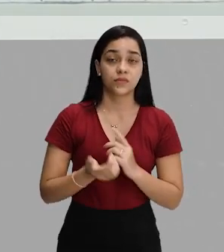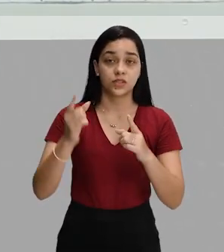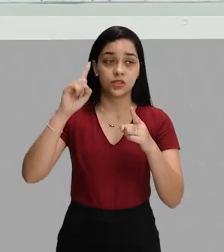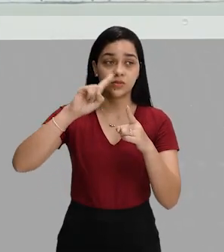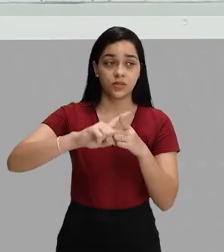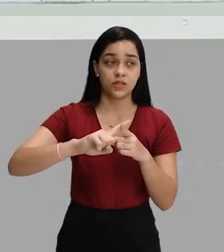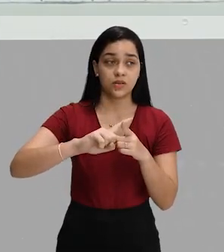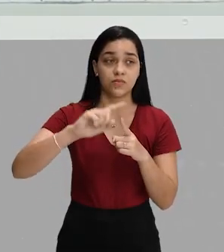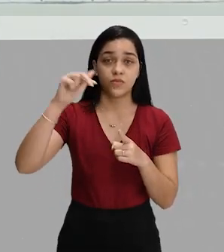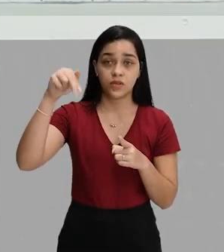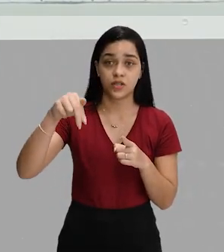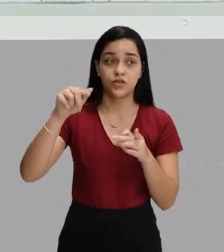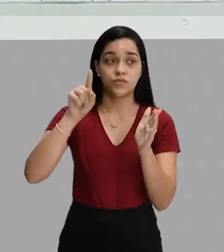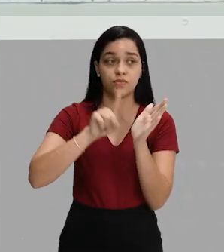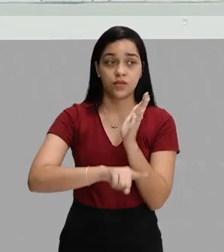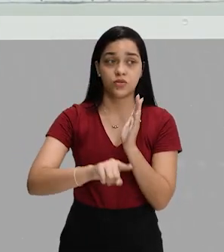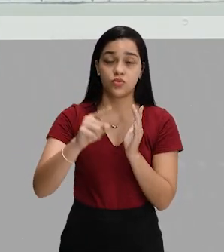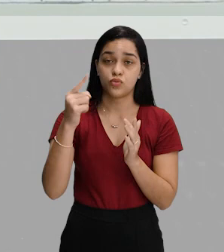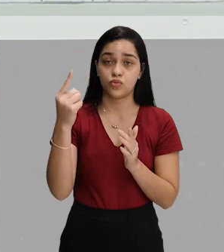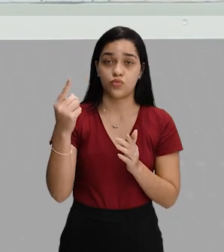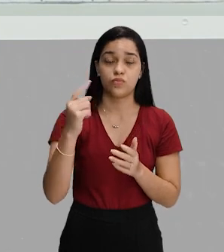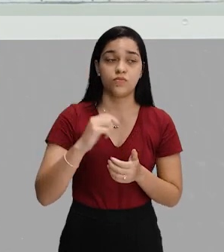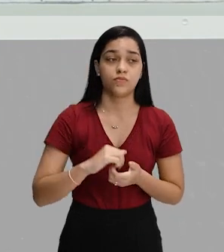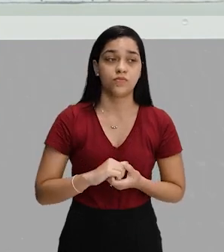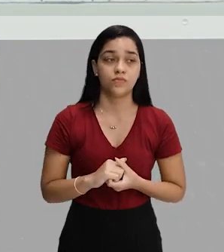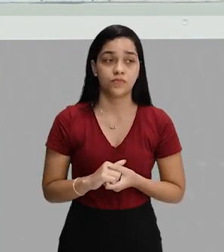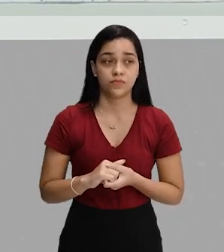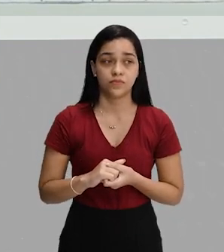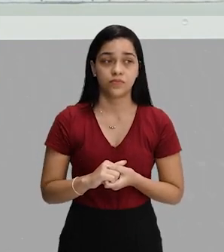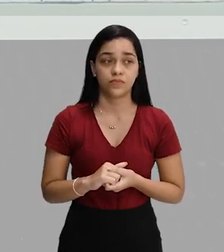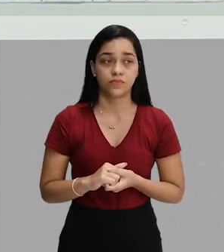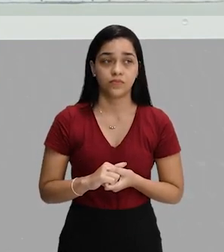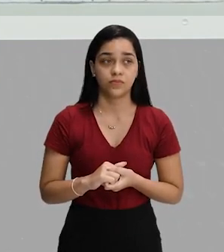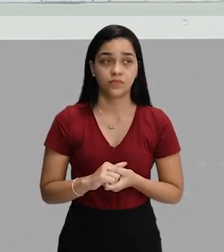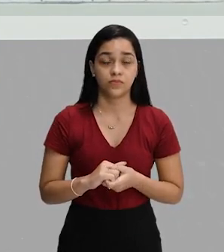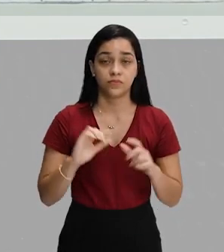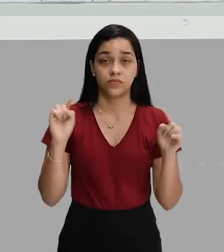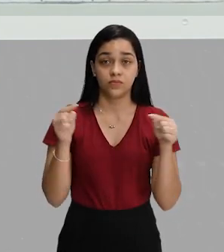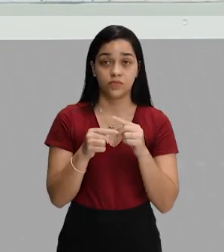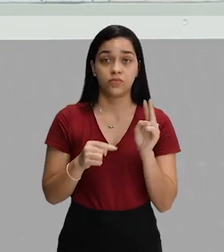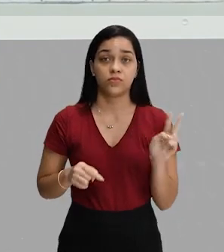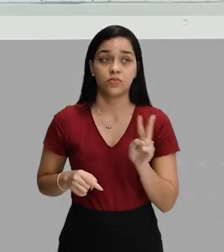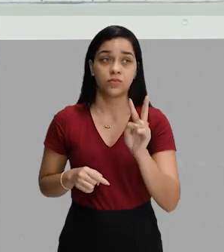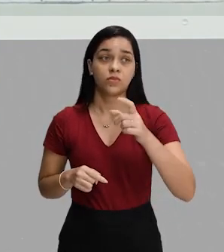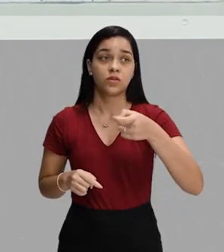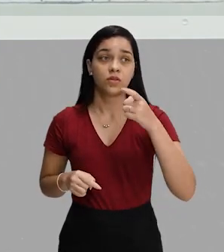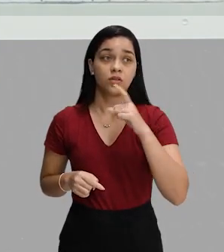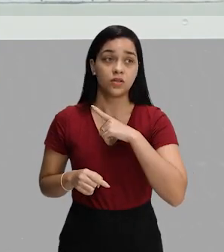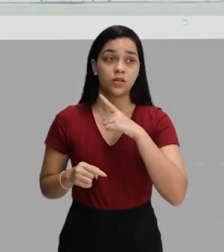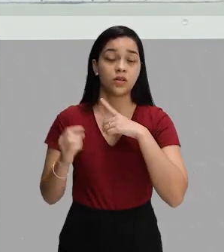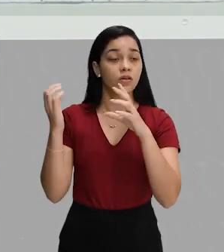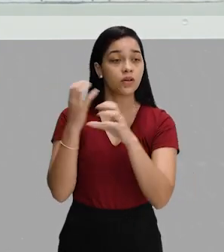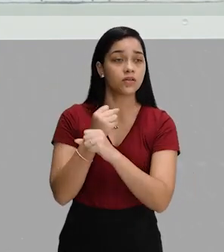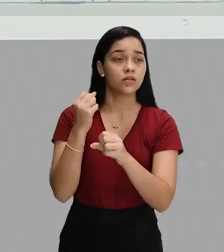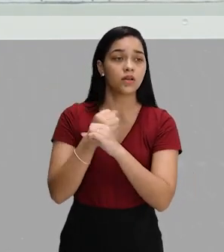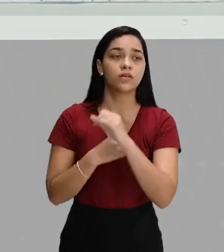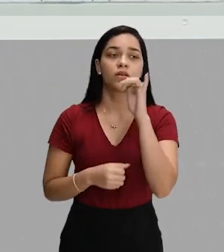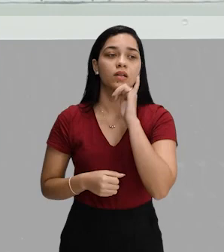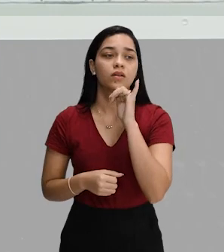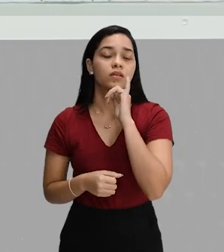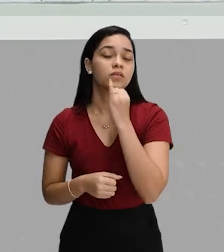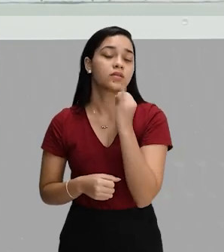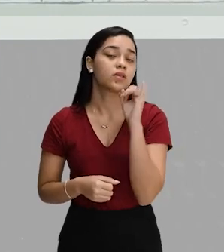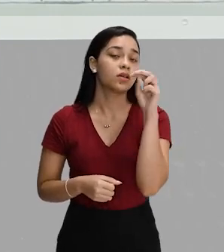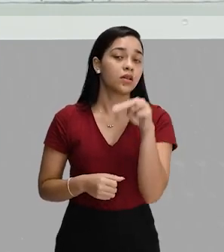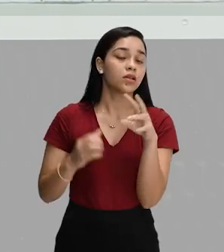multiplicar por N menos 1. De acordo com o valor de N, você vai ter um resultado. Por exemplo, se N for